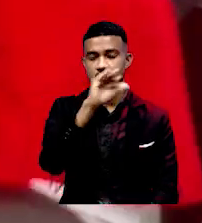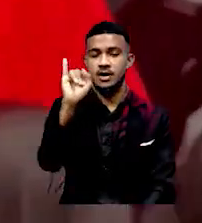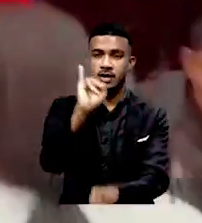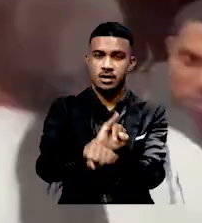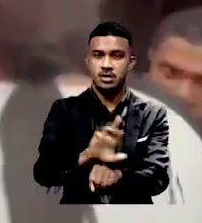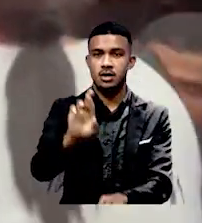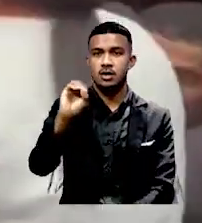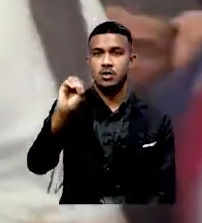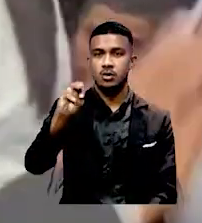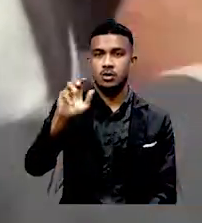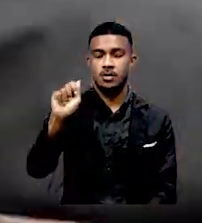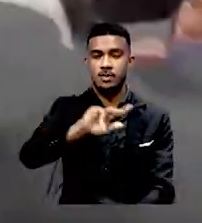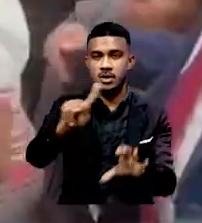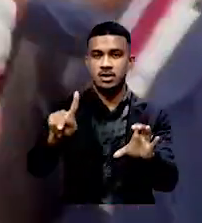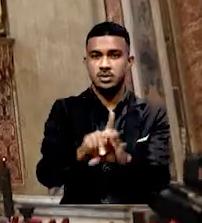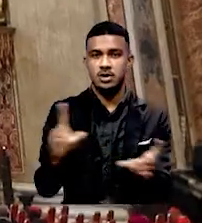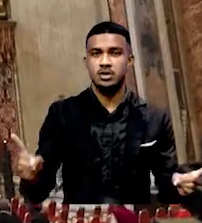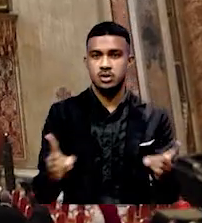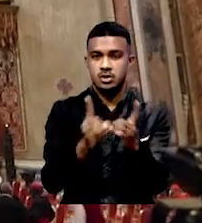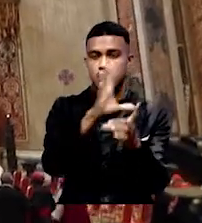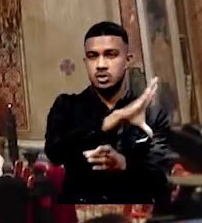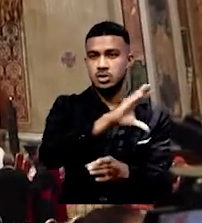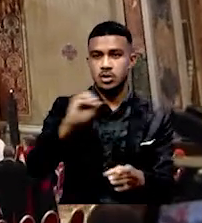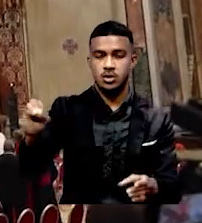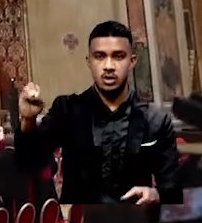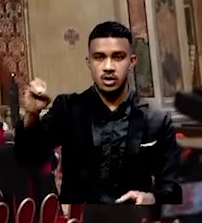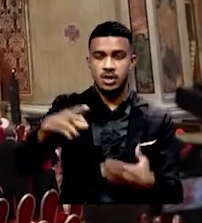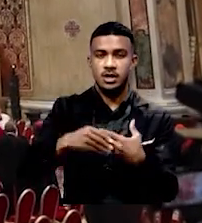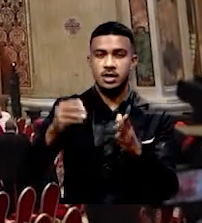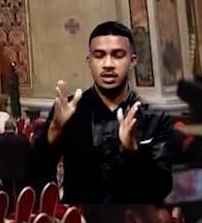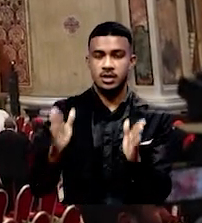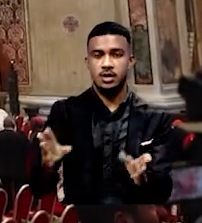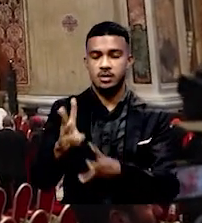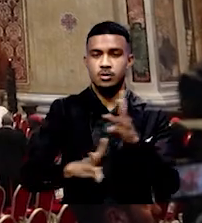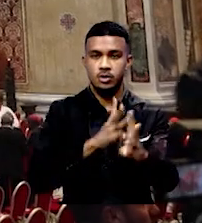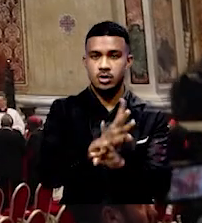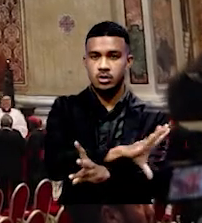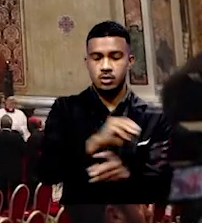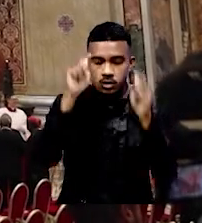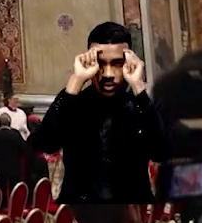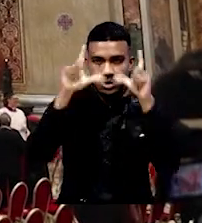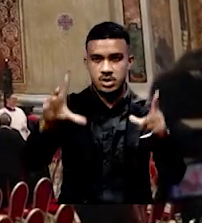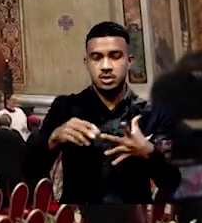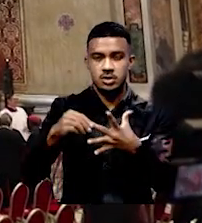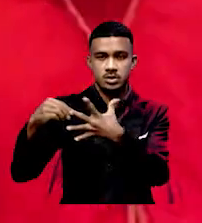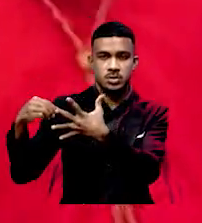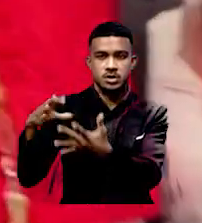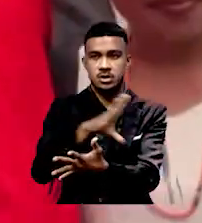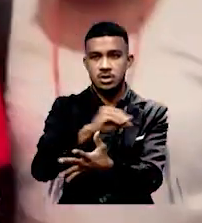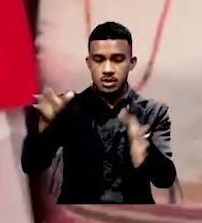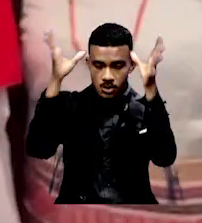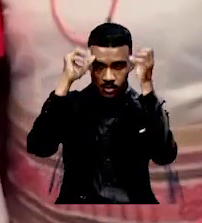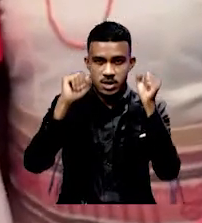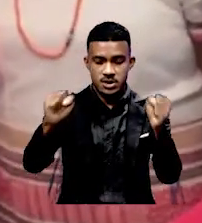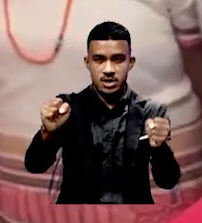Romane, participa direita os líder mundial balung no Timor-Leste, representa os enviado especial extraordinário Presidente da